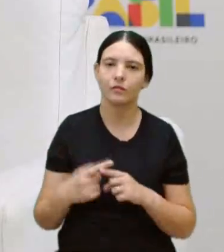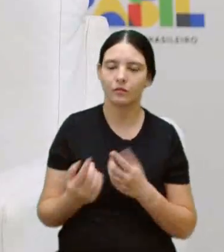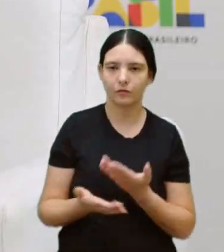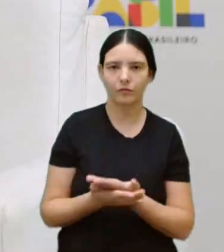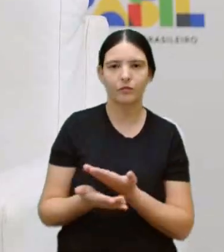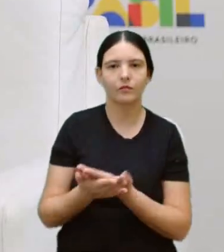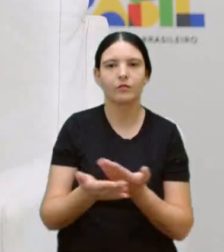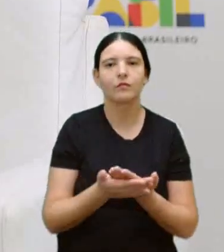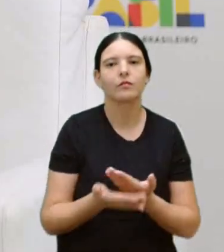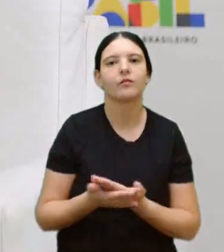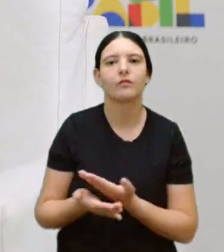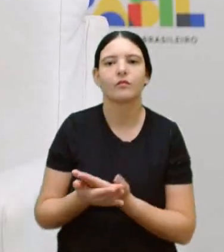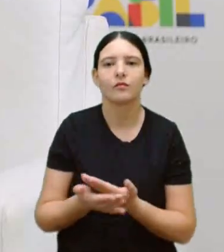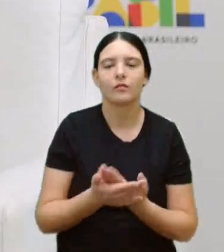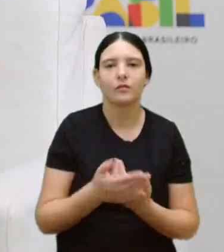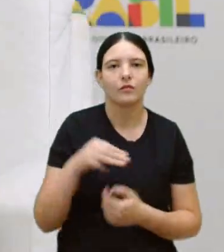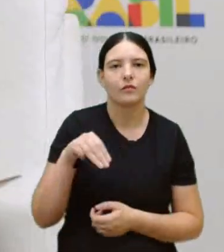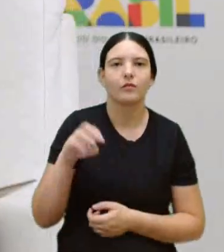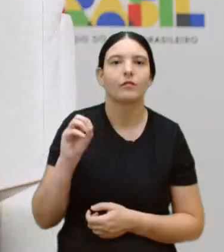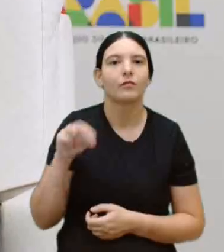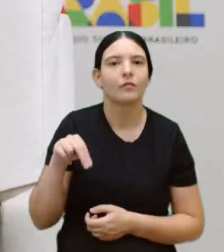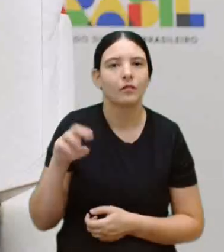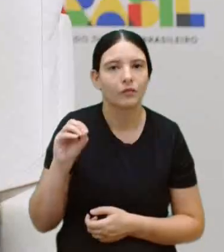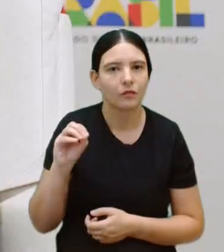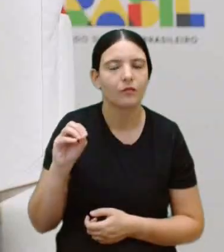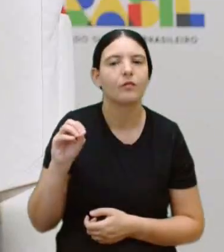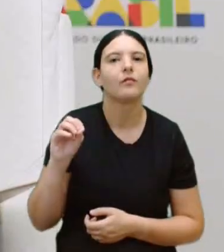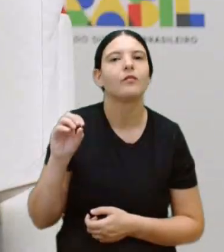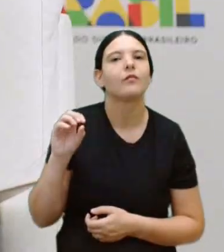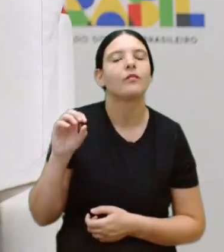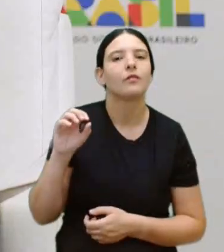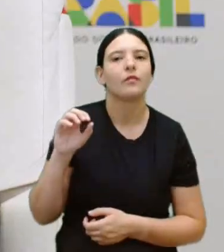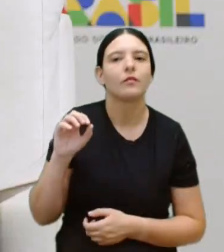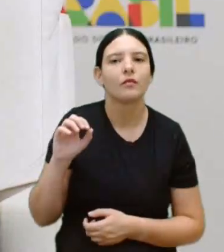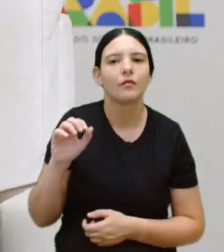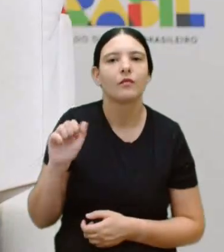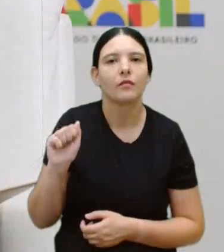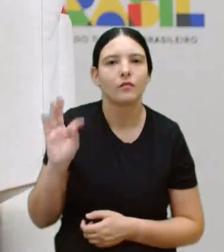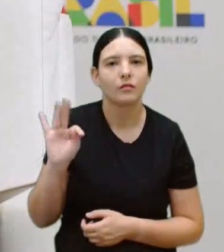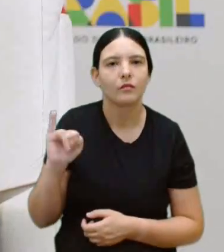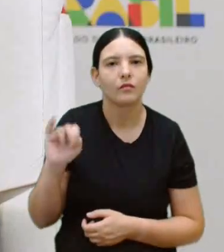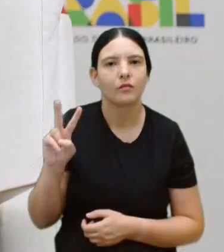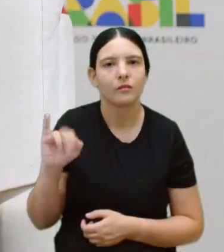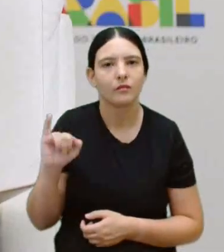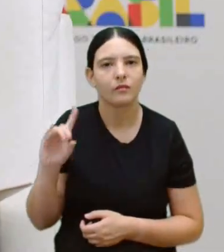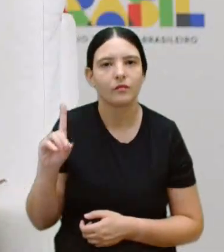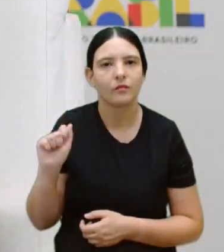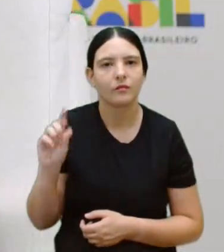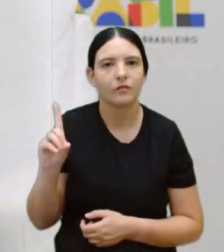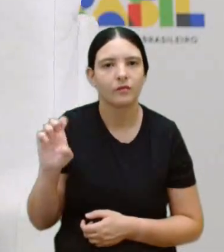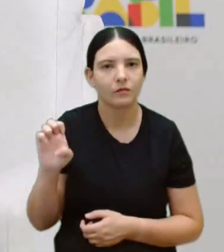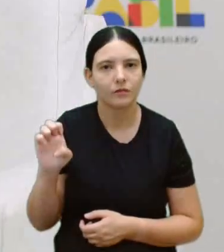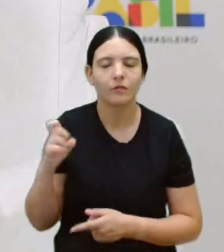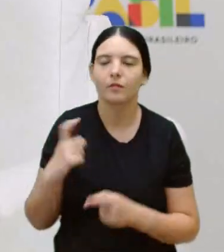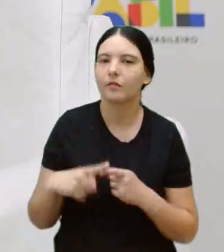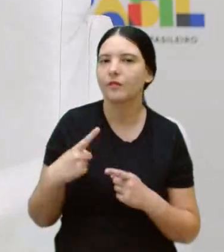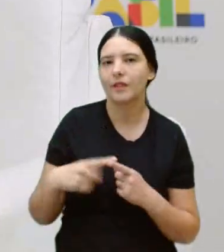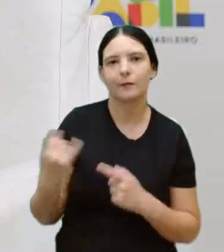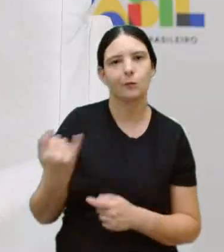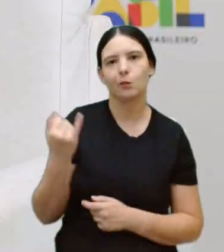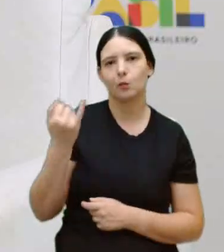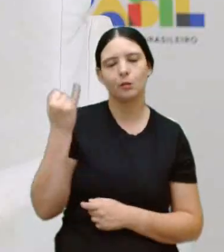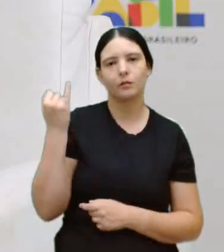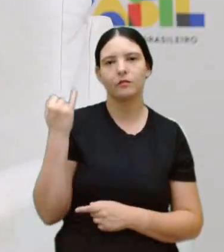críticos da mononormatividade. Isso é importante dizer. Que esse é fundamental. Que aí não importa mais esse